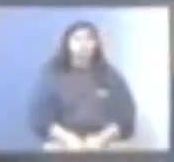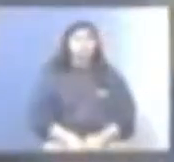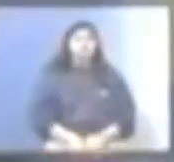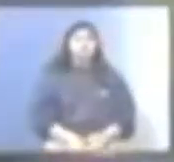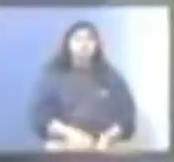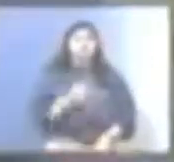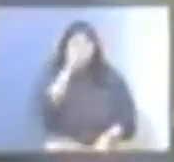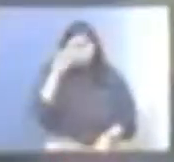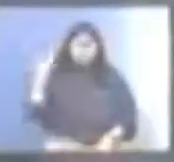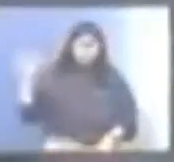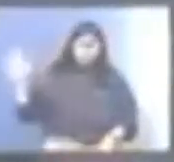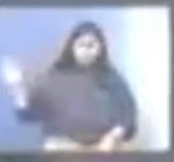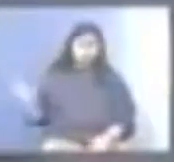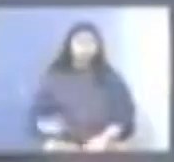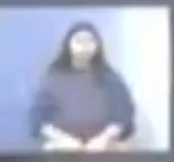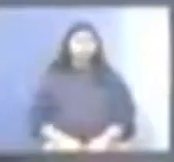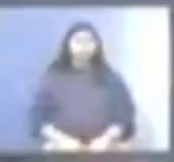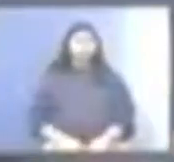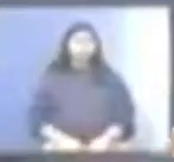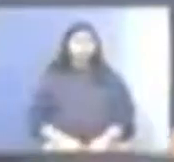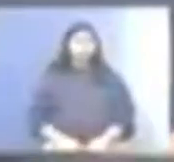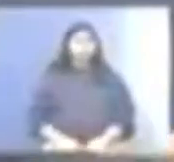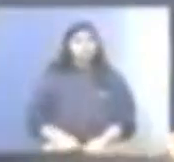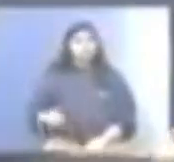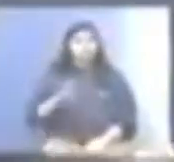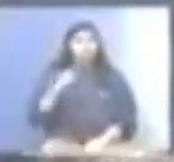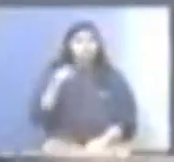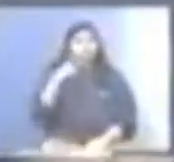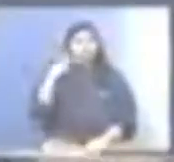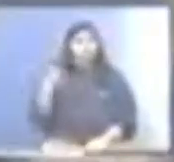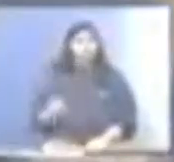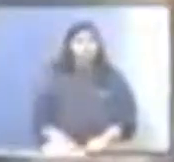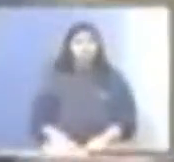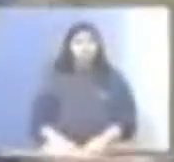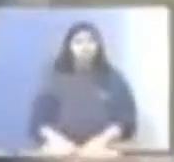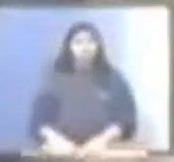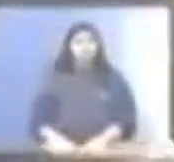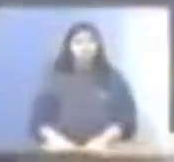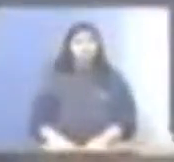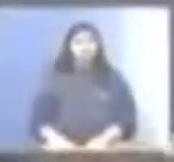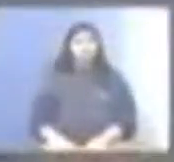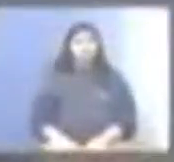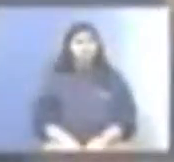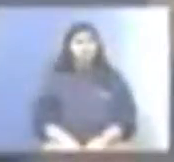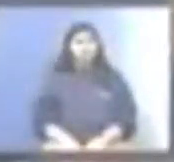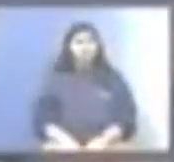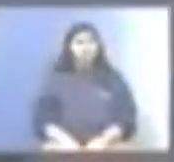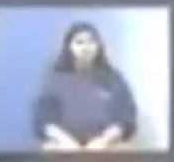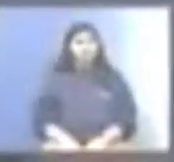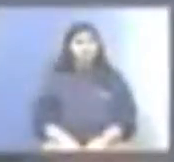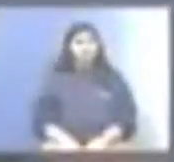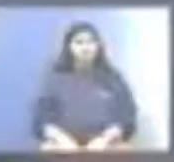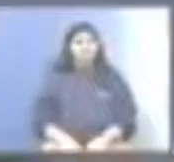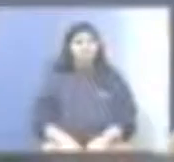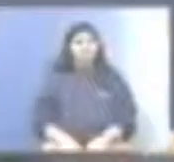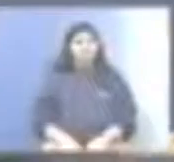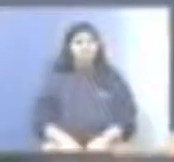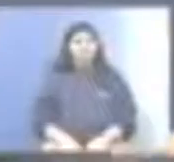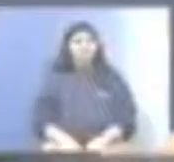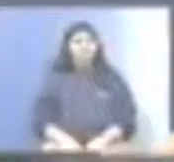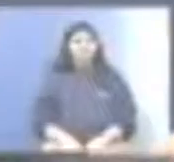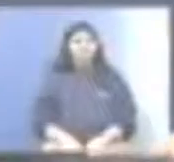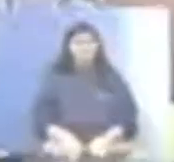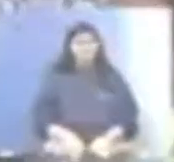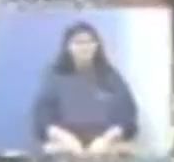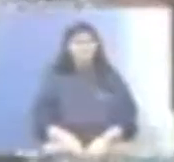Manda ele embora. Tem até uma musiquinha da Gabriela que era assim, ó, para Nossa Senhora, né? Eu não sei que tom que é, não sei se acompanha se quiser. É fácil de